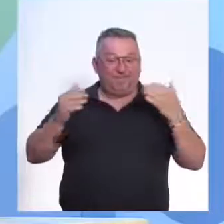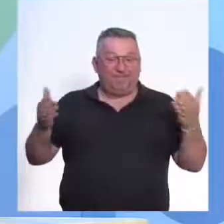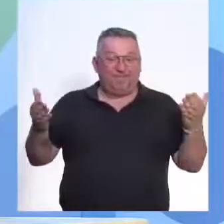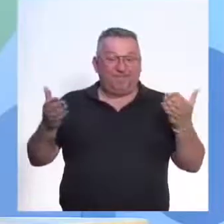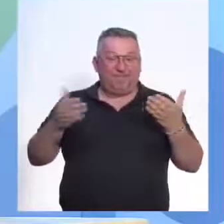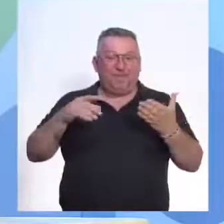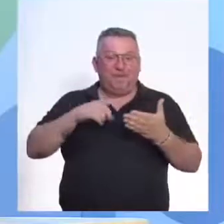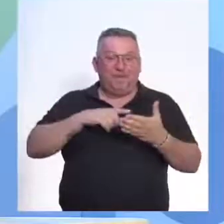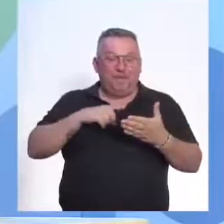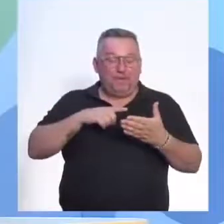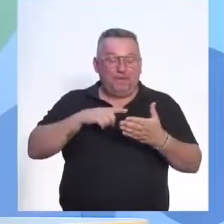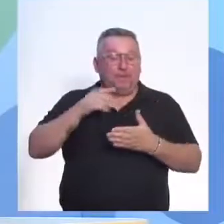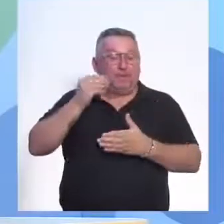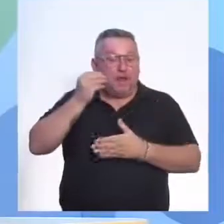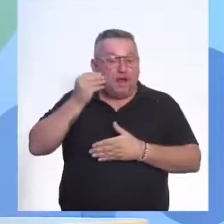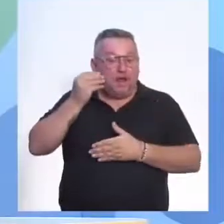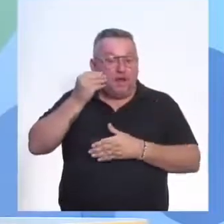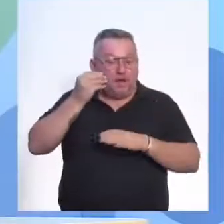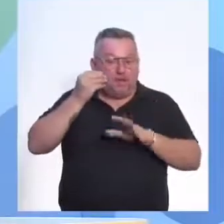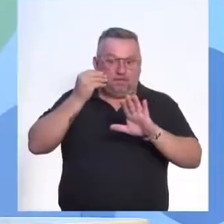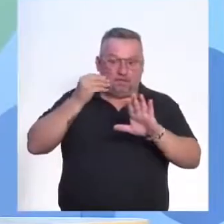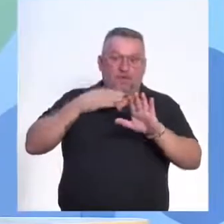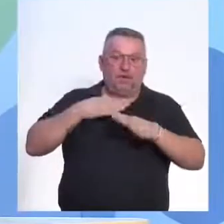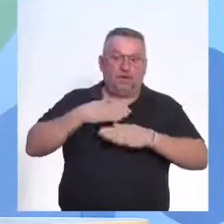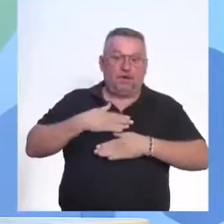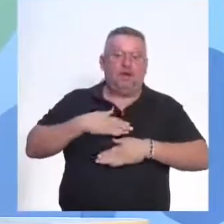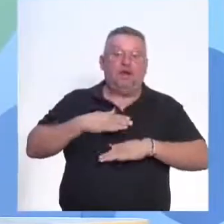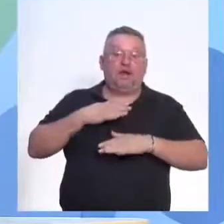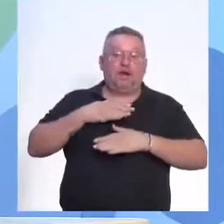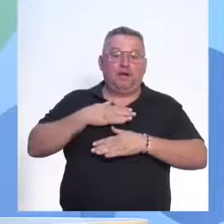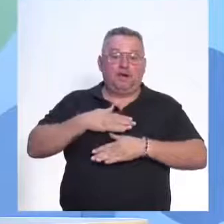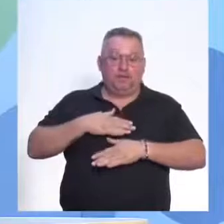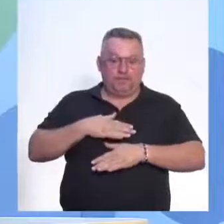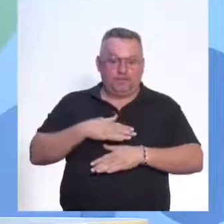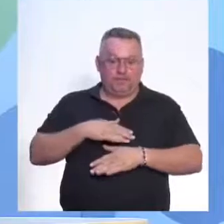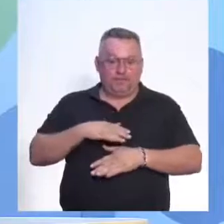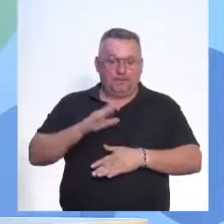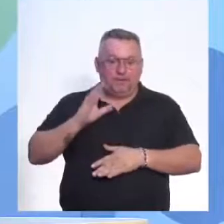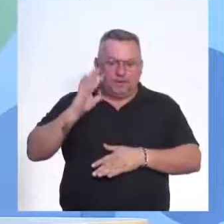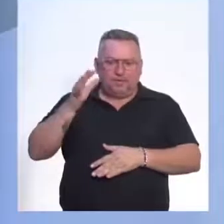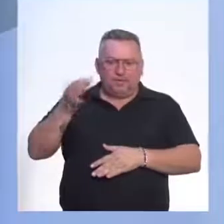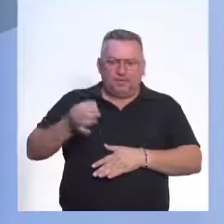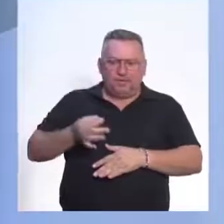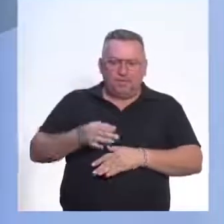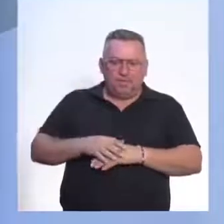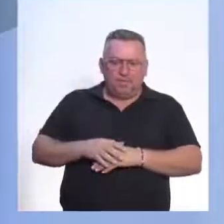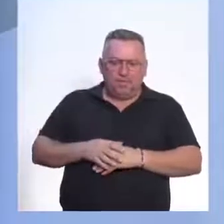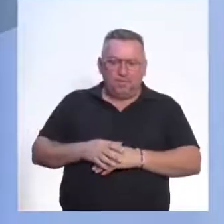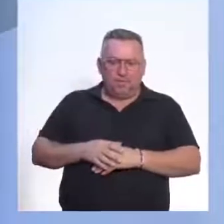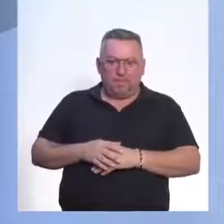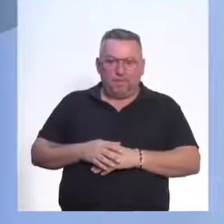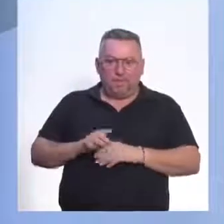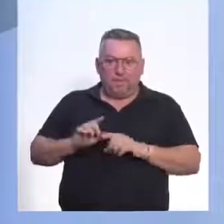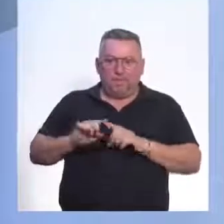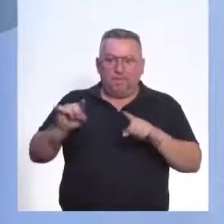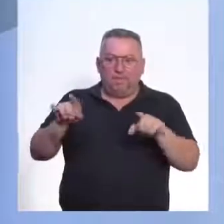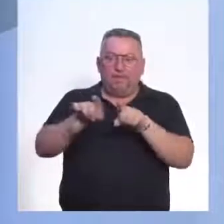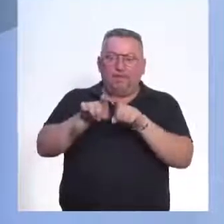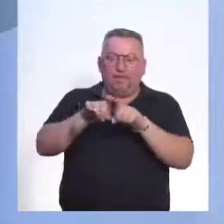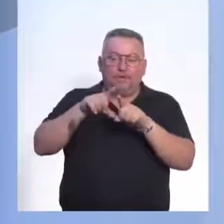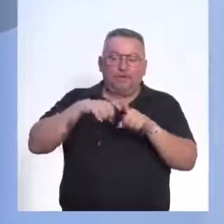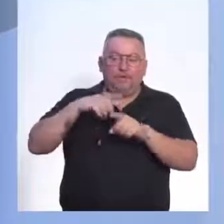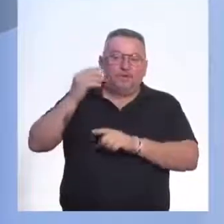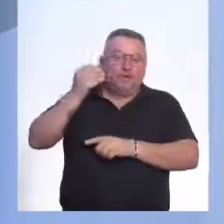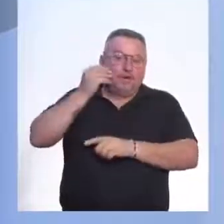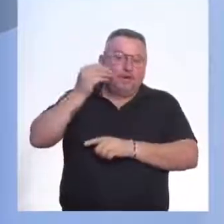ainda estamos em fase de testes, né? Então, se acontecer algum problema, mas assim, vai dar tudo certo. Vai dar tudo certo. Mas estamos em fase de